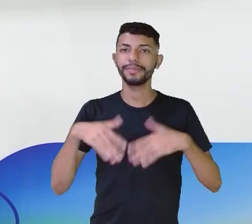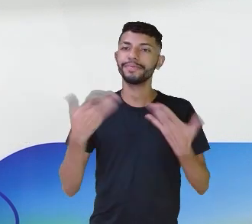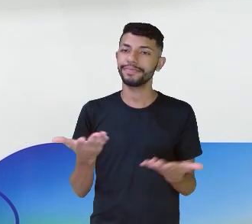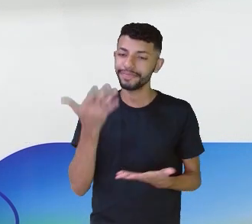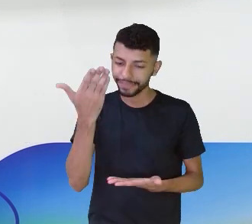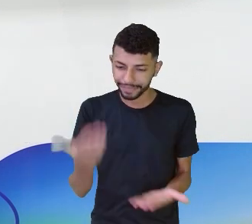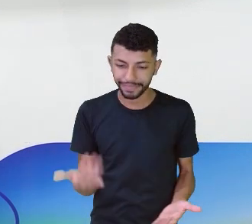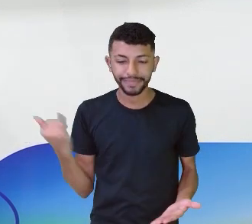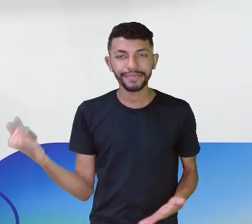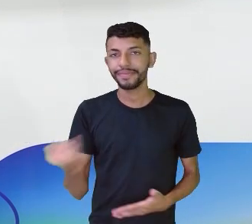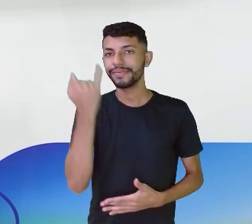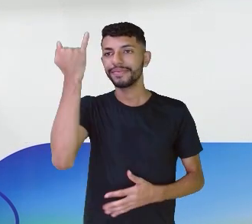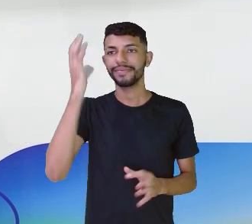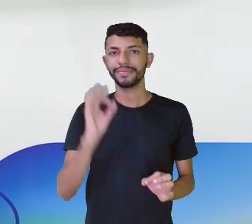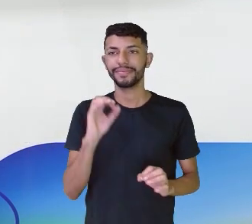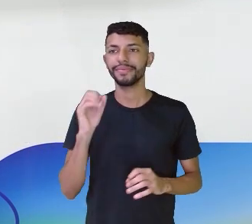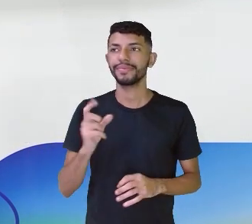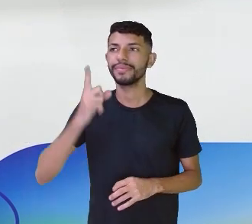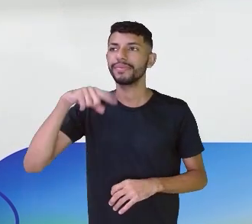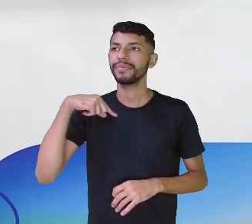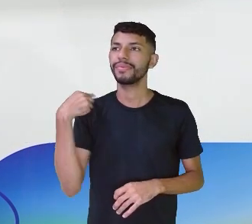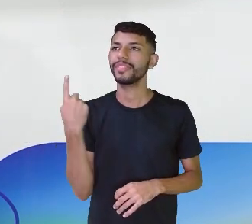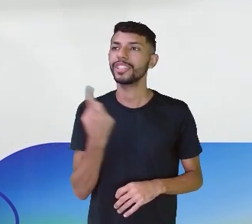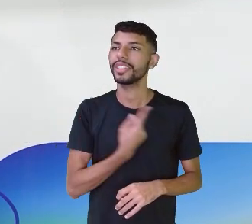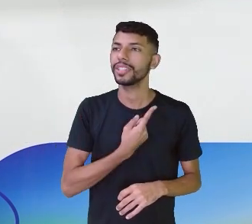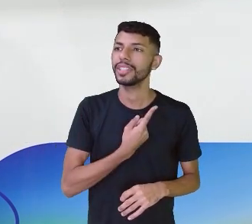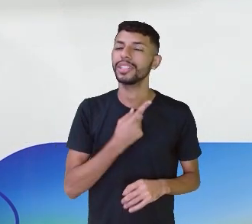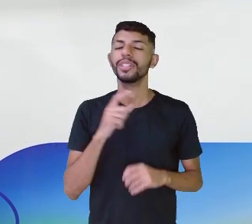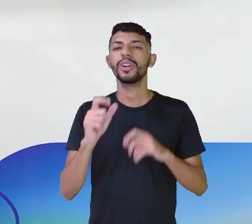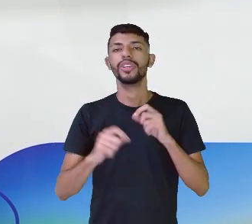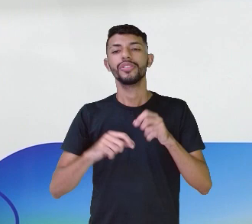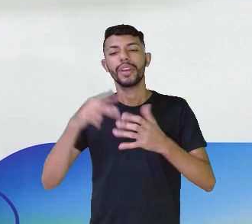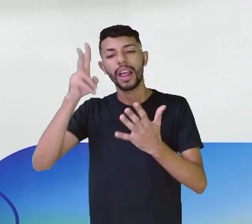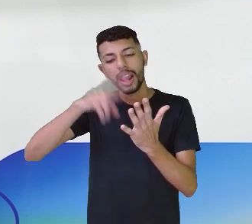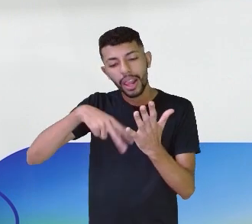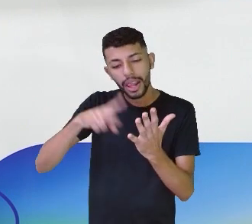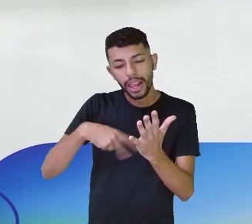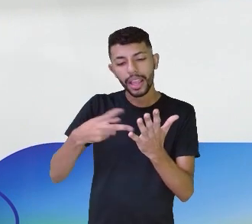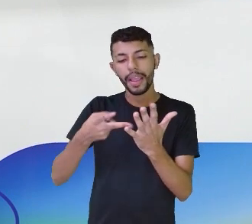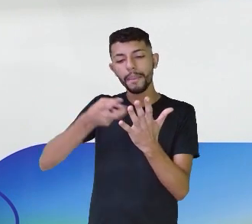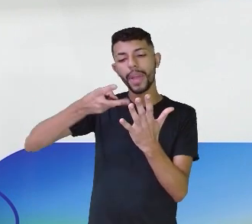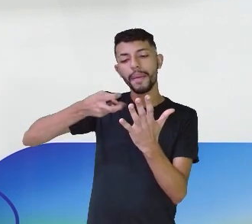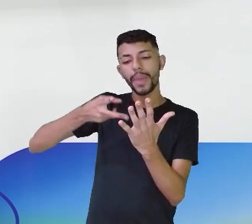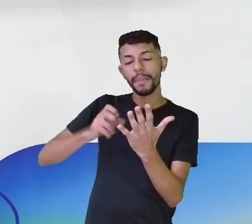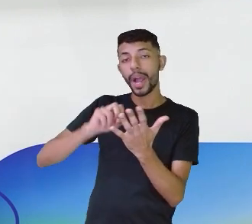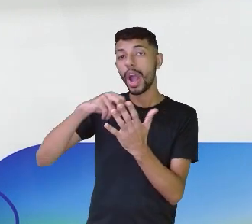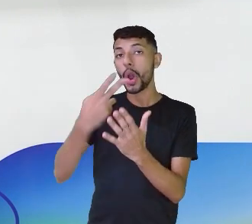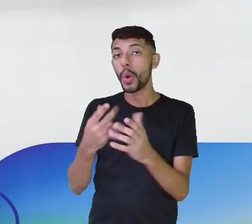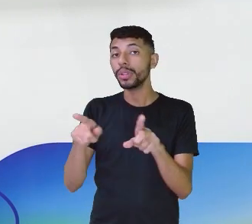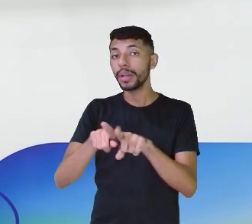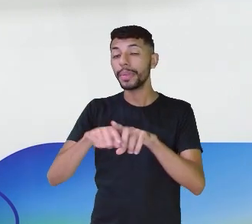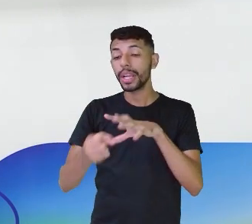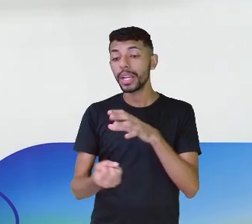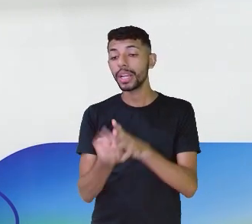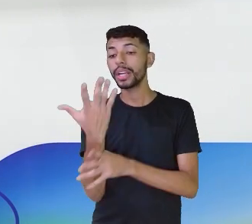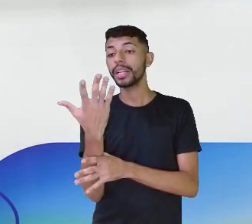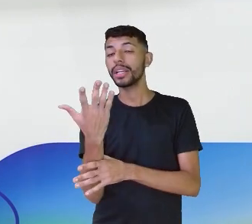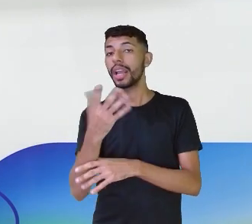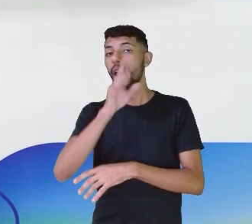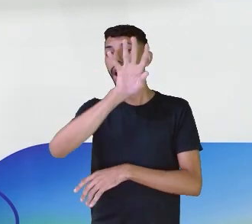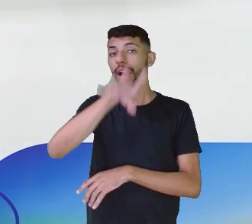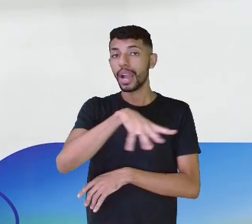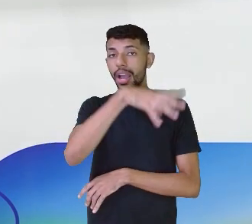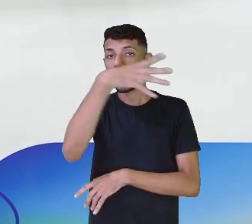importantíssimo. Quando a gente vai ler, quando a gente vai analisar, ou até mesmo quando a gente vai construir um gráfico ou